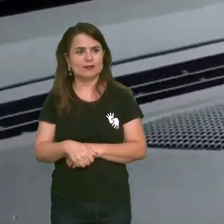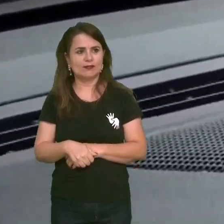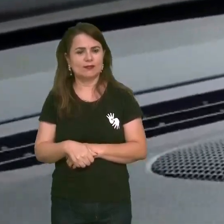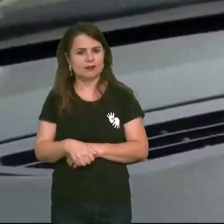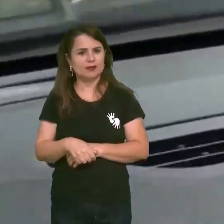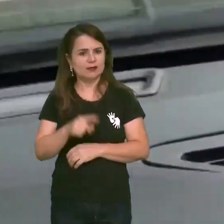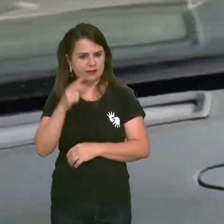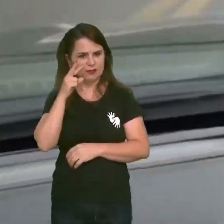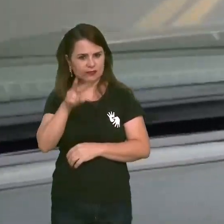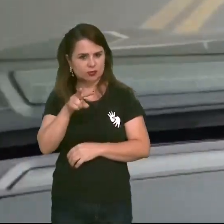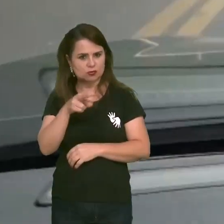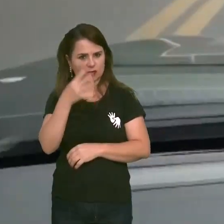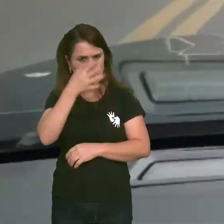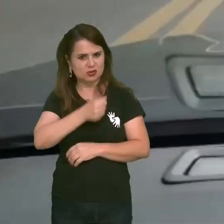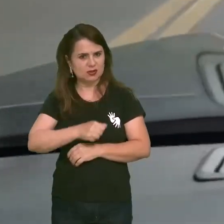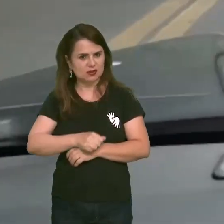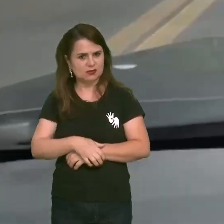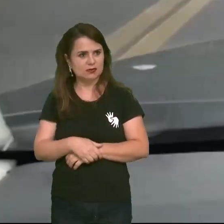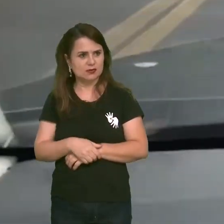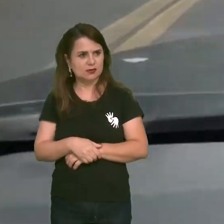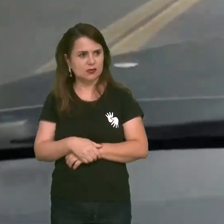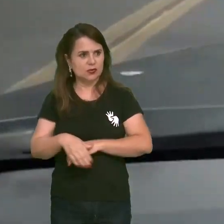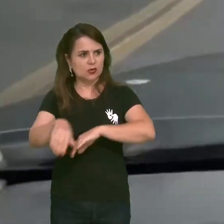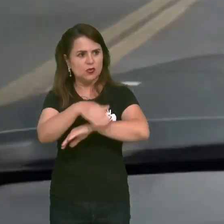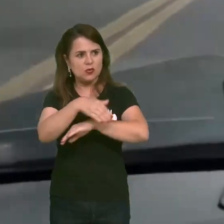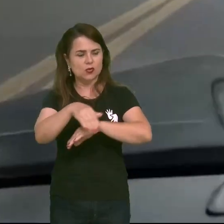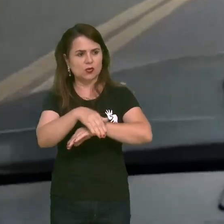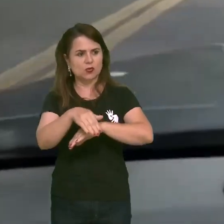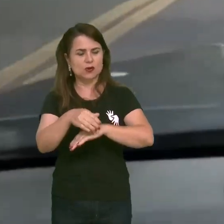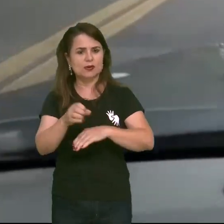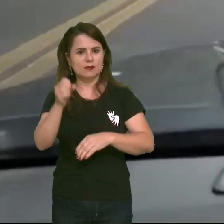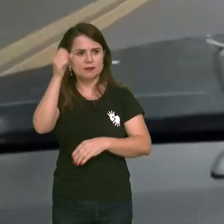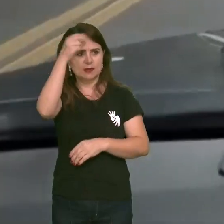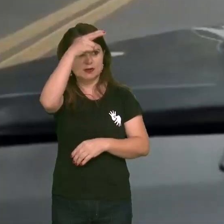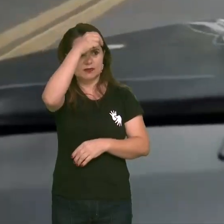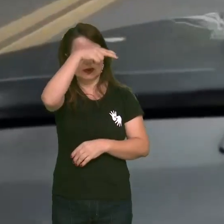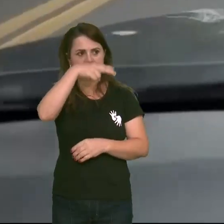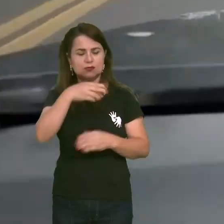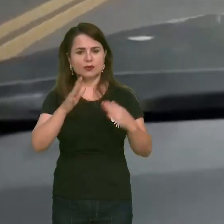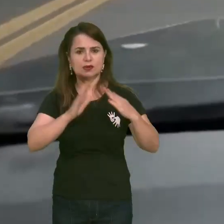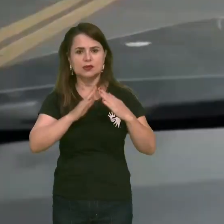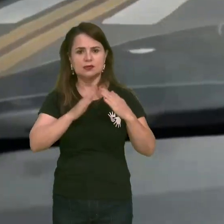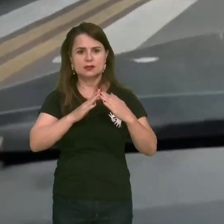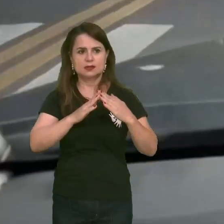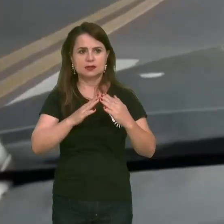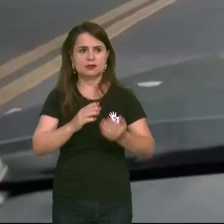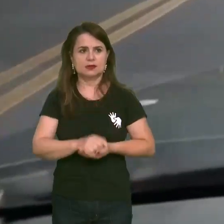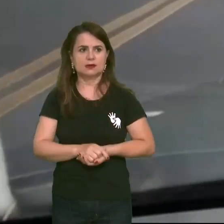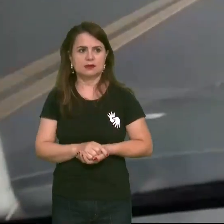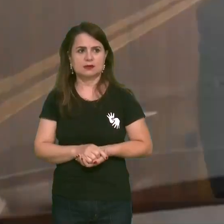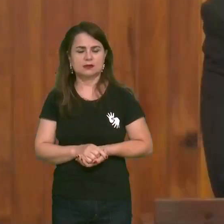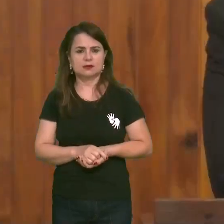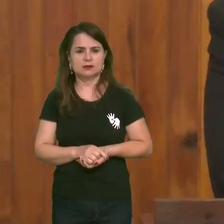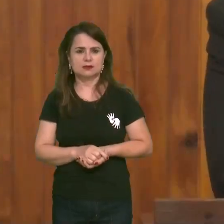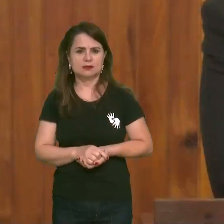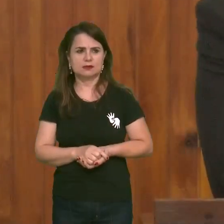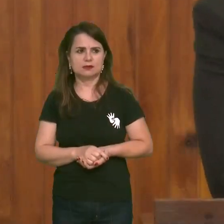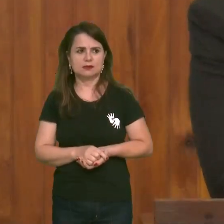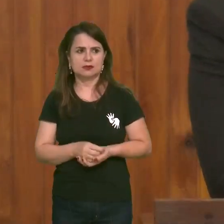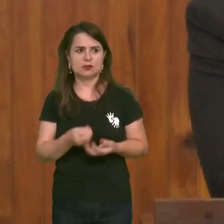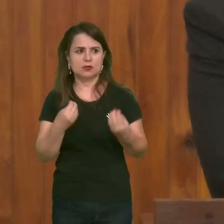Ok beleza rua da casa do prefeito Mandaram para